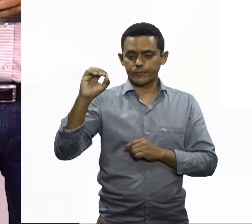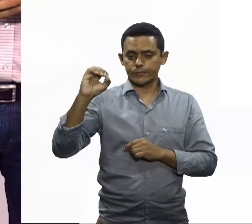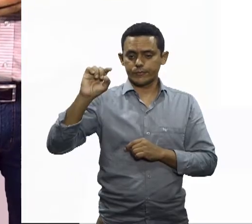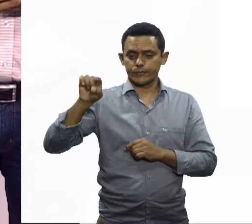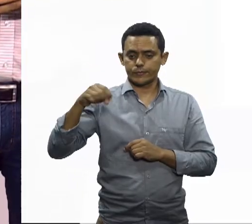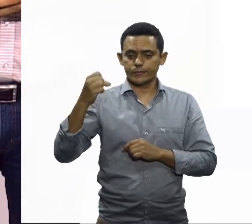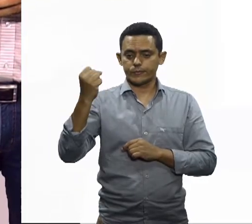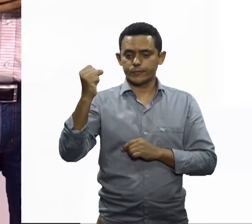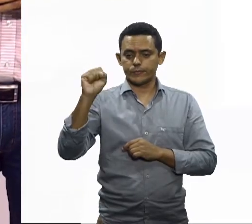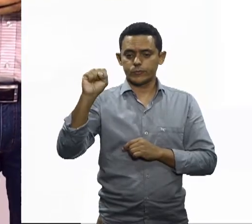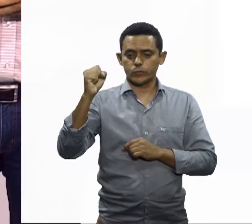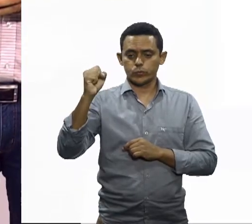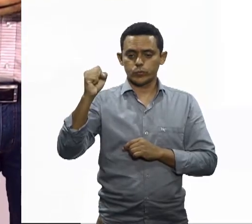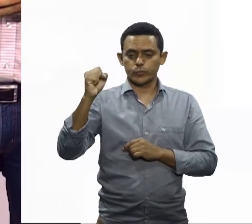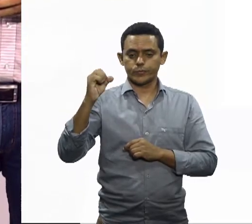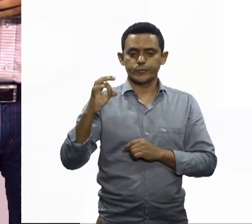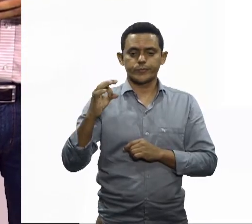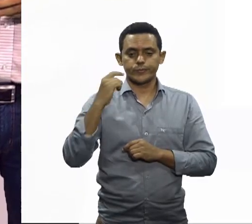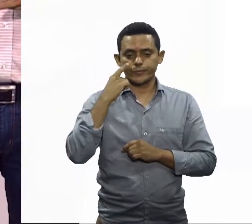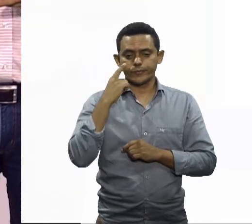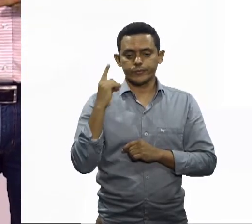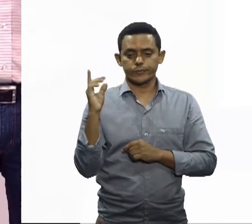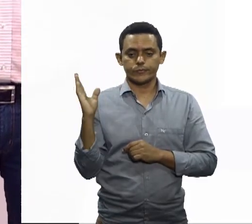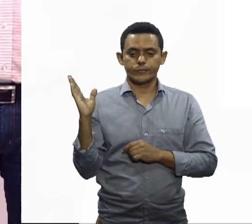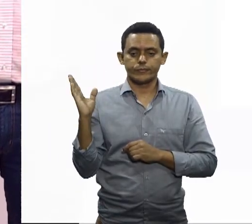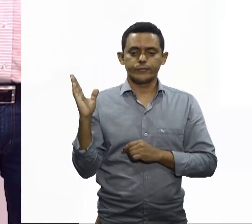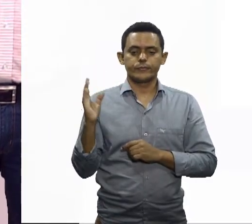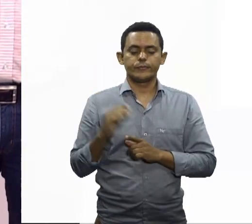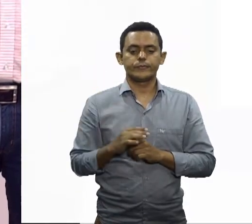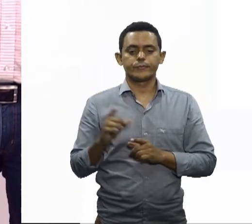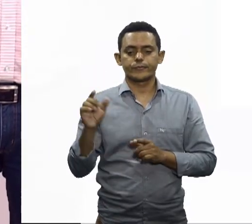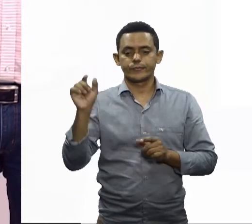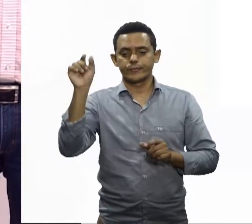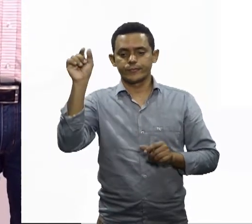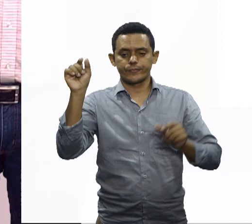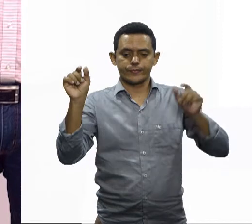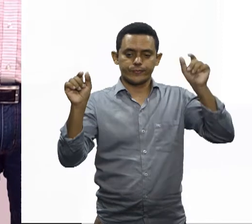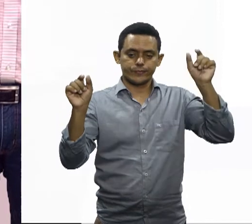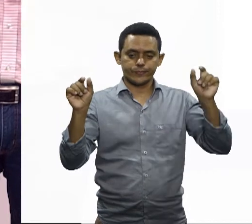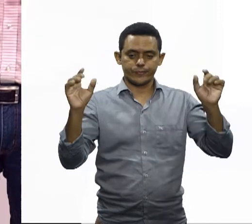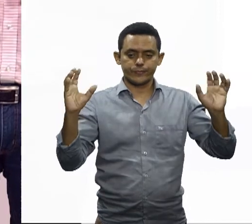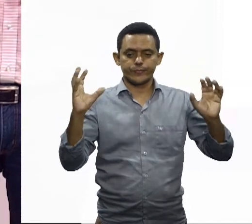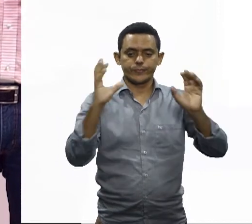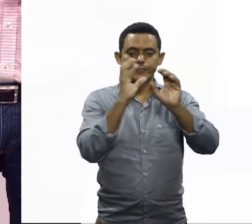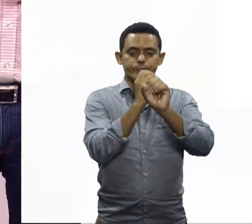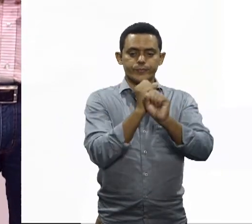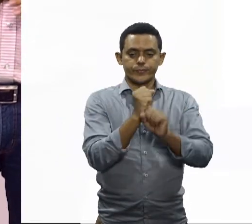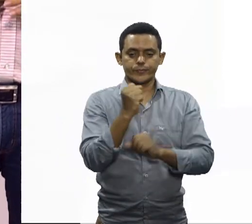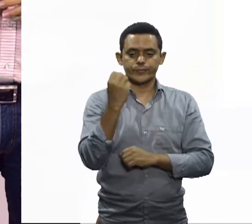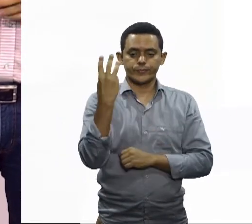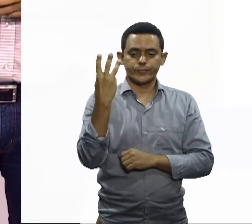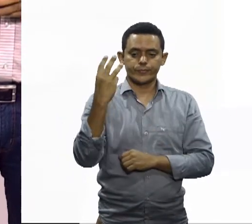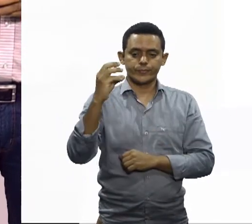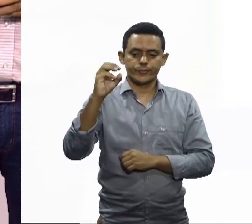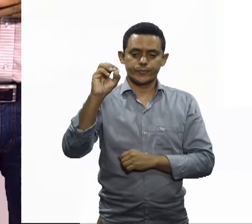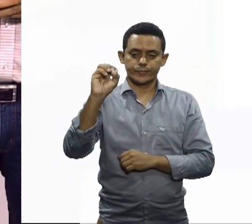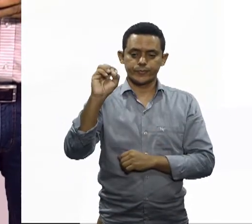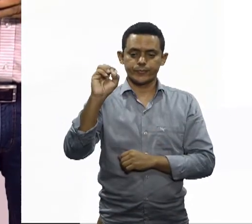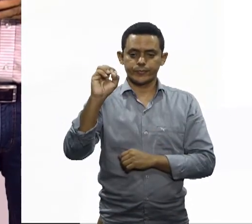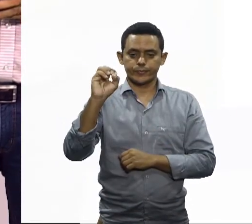30,8 metros. Então, a medida da largura dos dois lados, já que os lados são paralelos, tem a mesma medida, vai ter